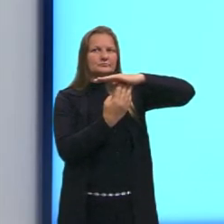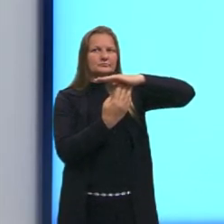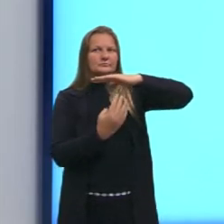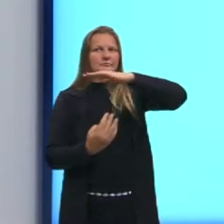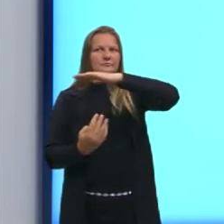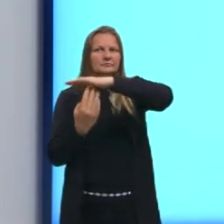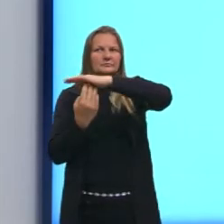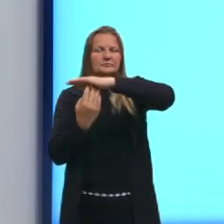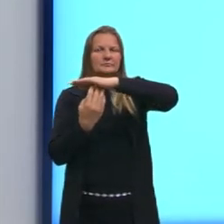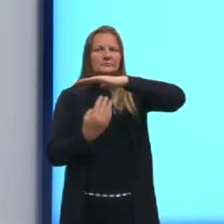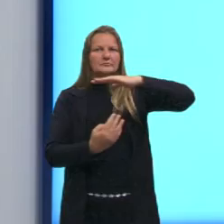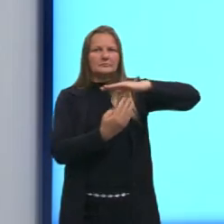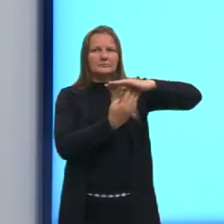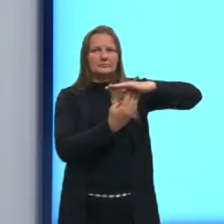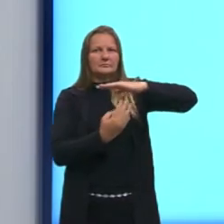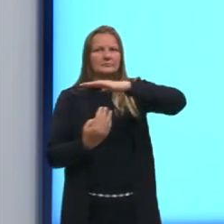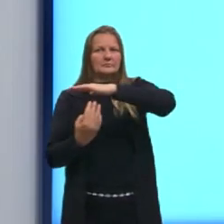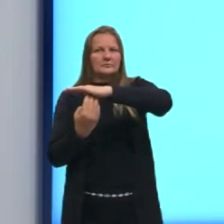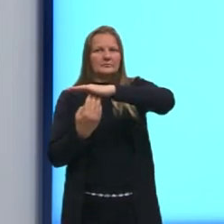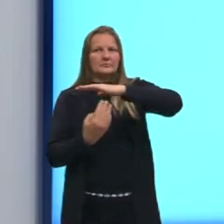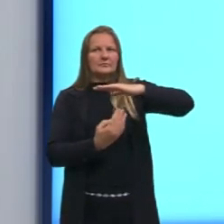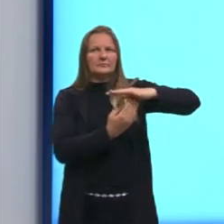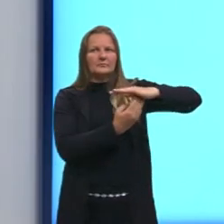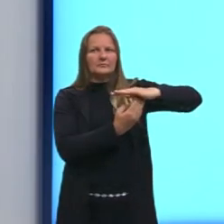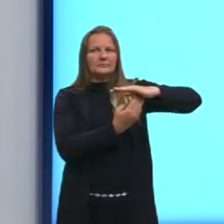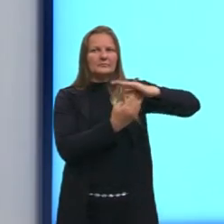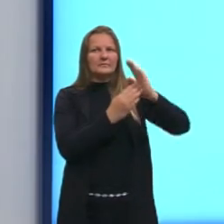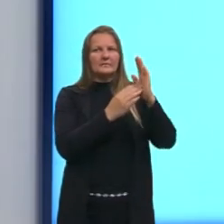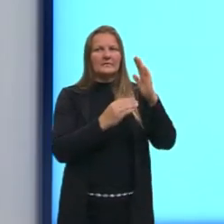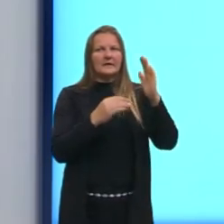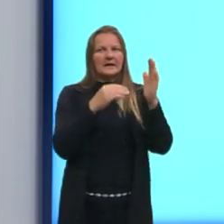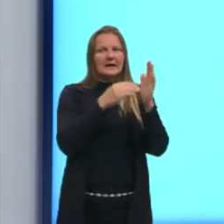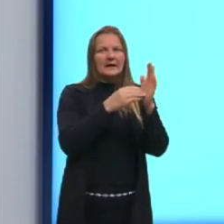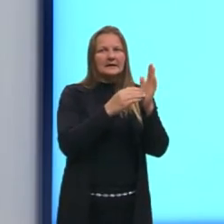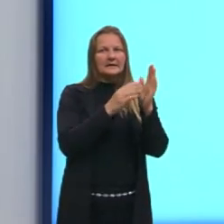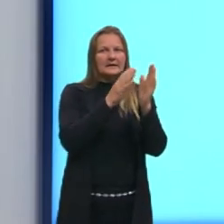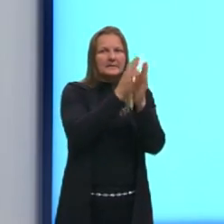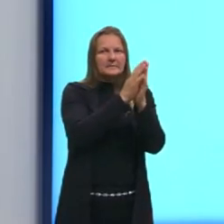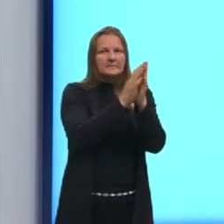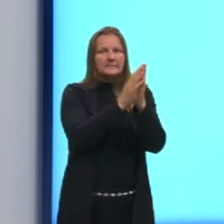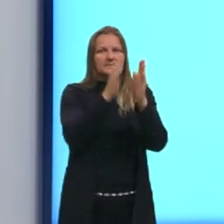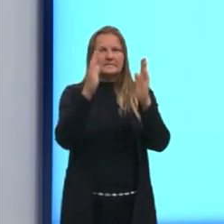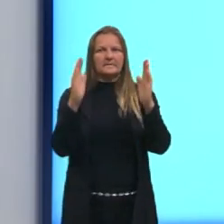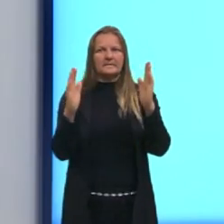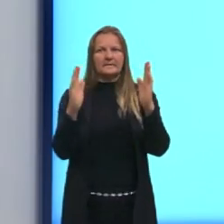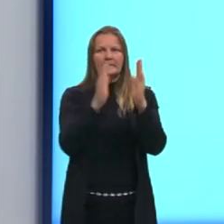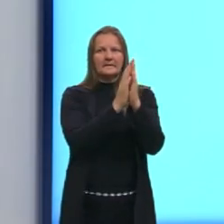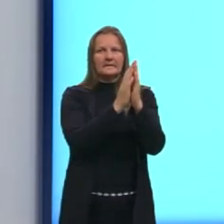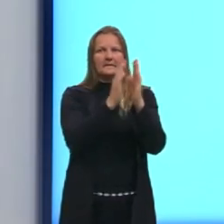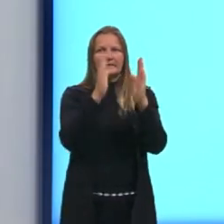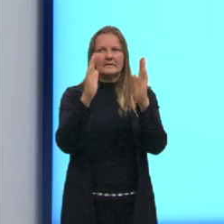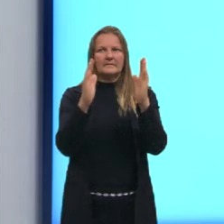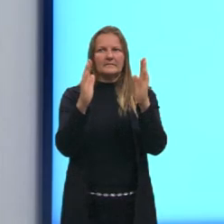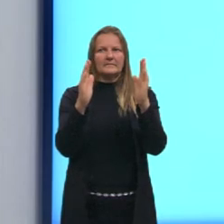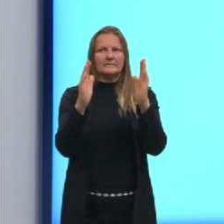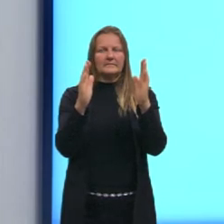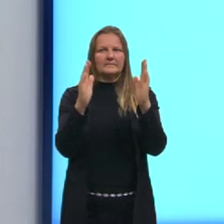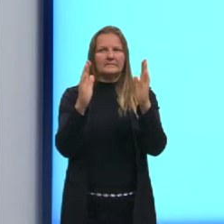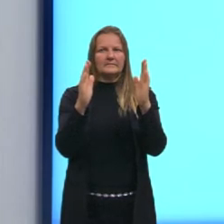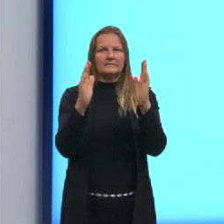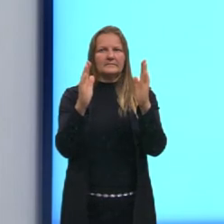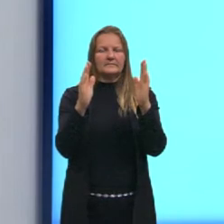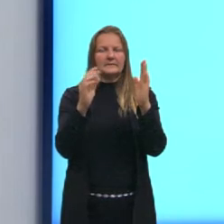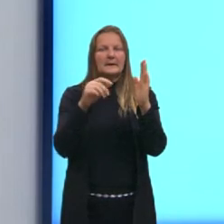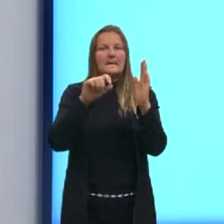E outra coisa, né, importante, sempre tem que ser de uma crista à próxima. Não pode ser de uma crista e eu pular uma,